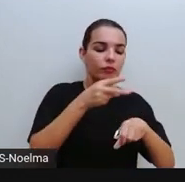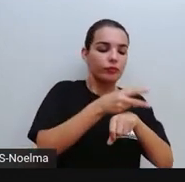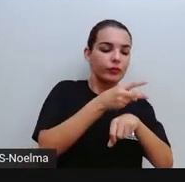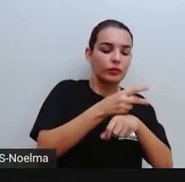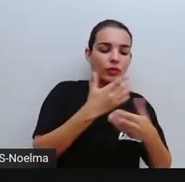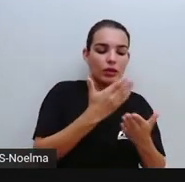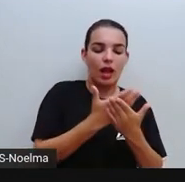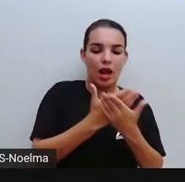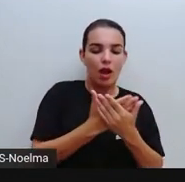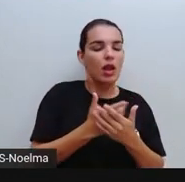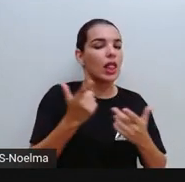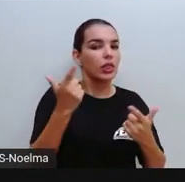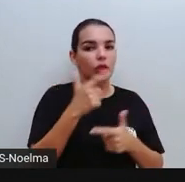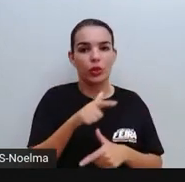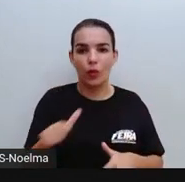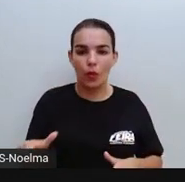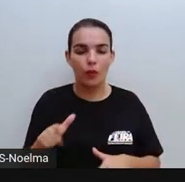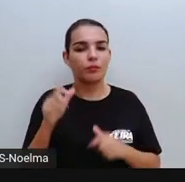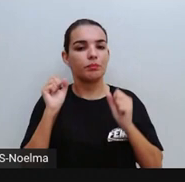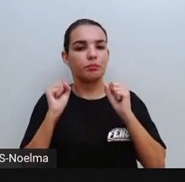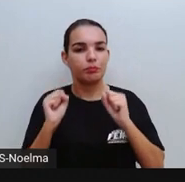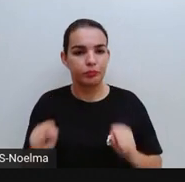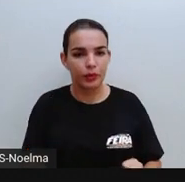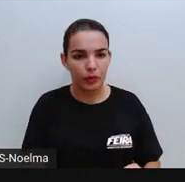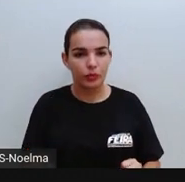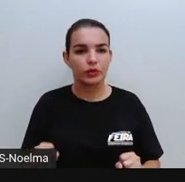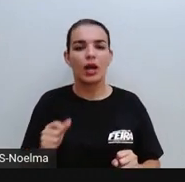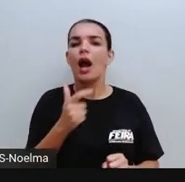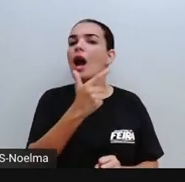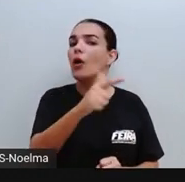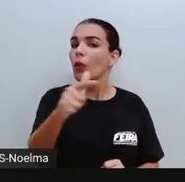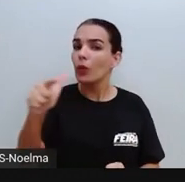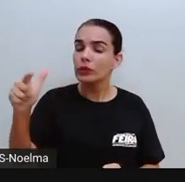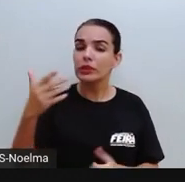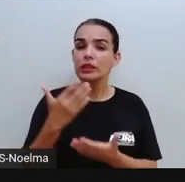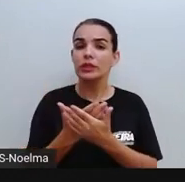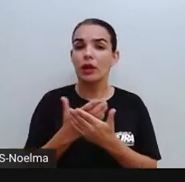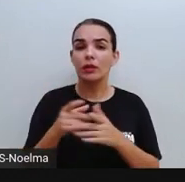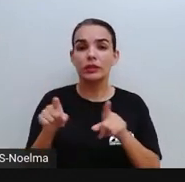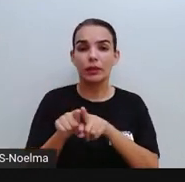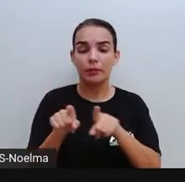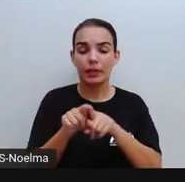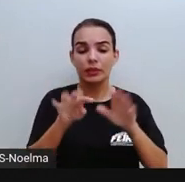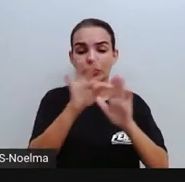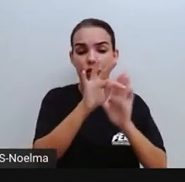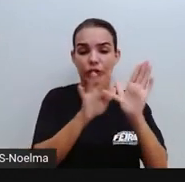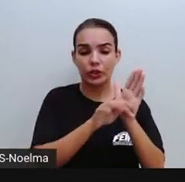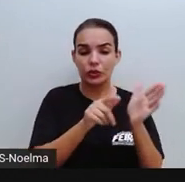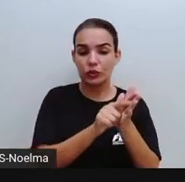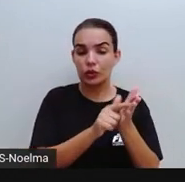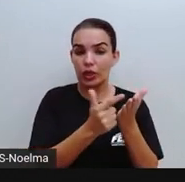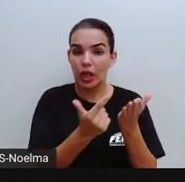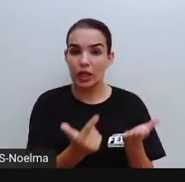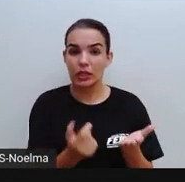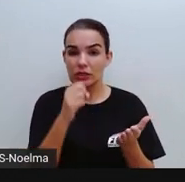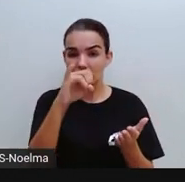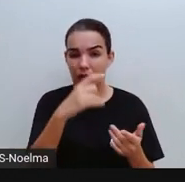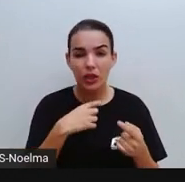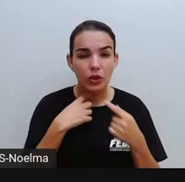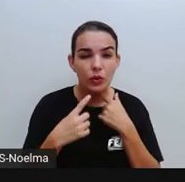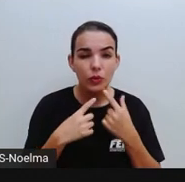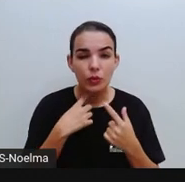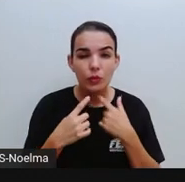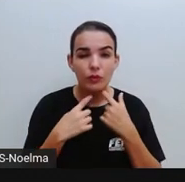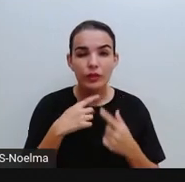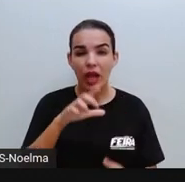aula assistir novamente a aula assistida inclusive as outras aulas aí sobre textos jornalisticos se ficar com